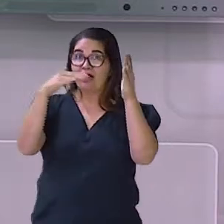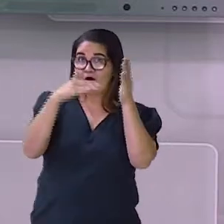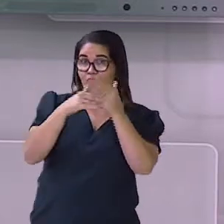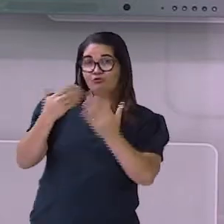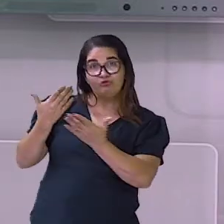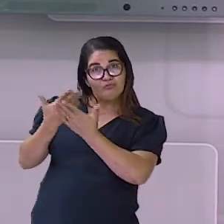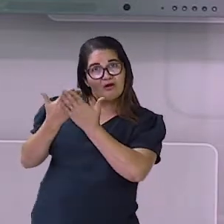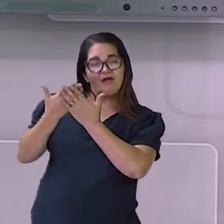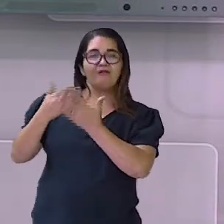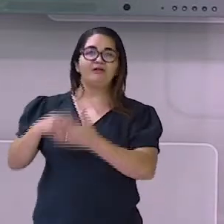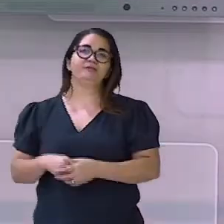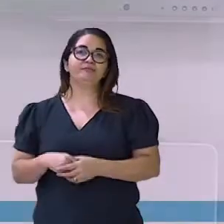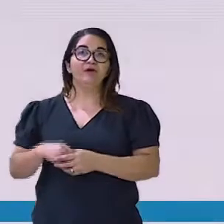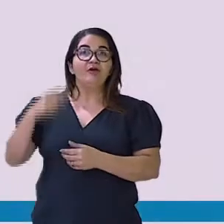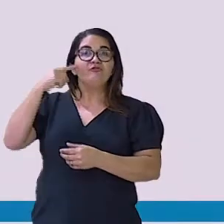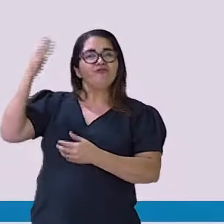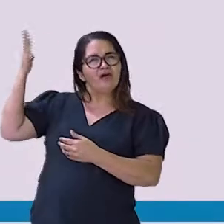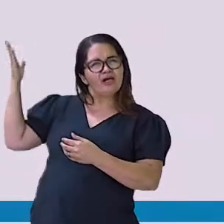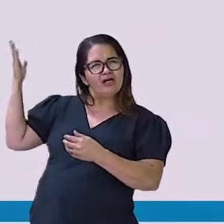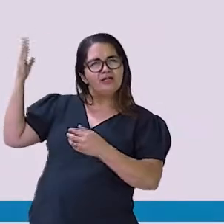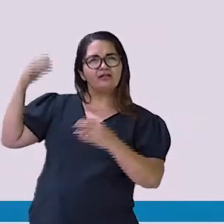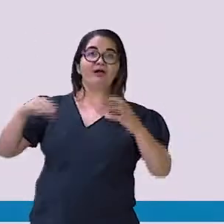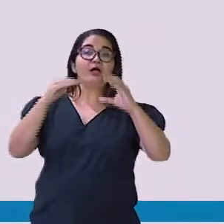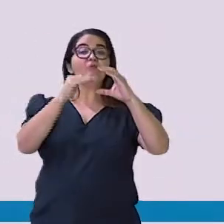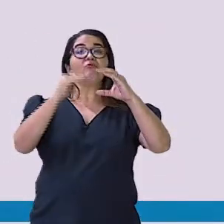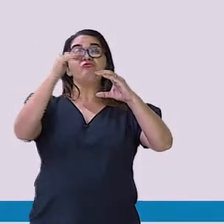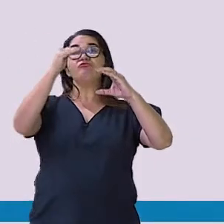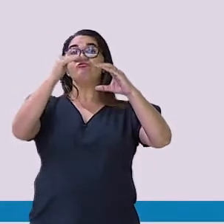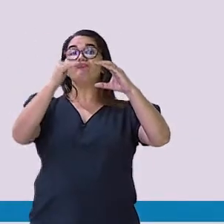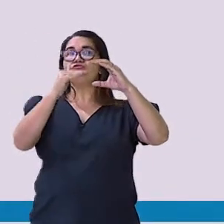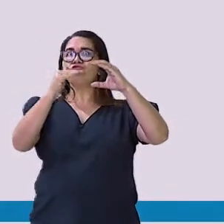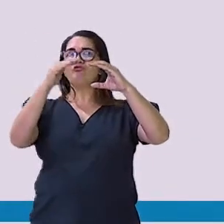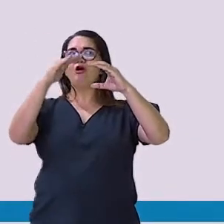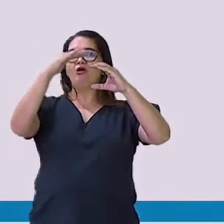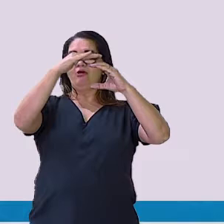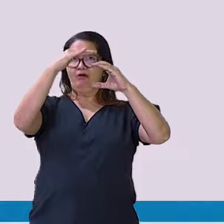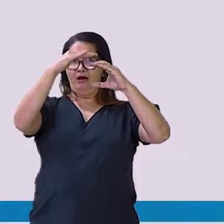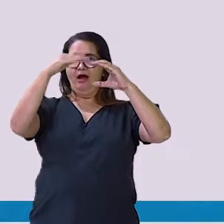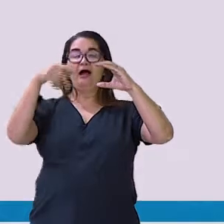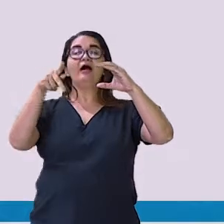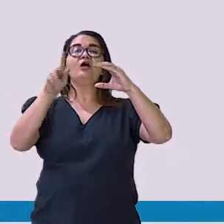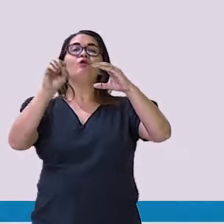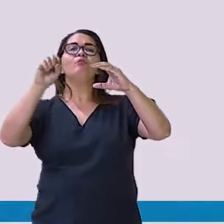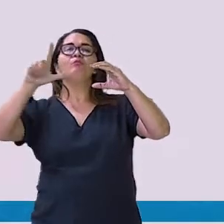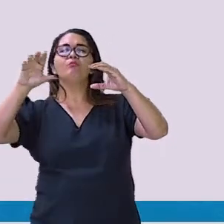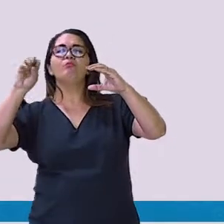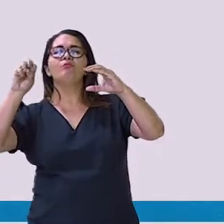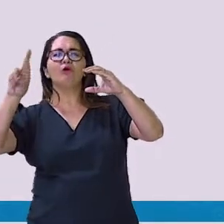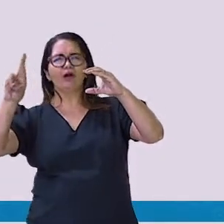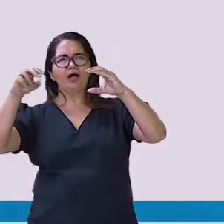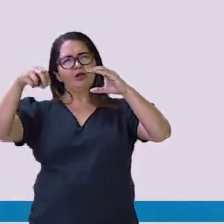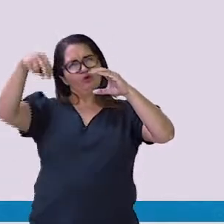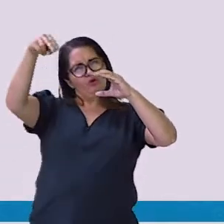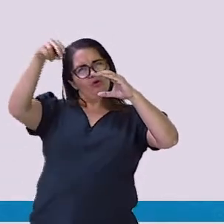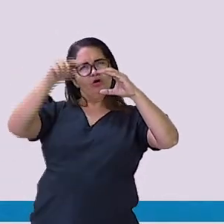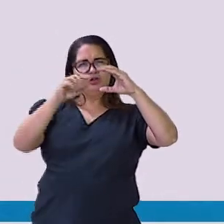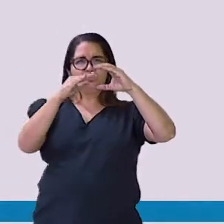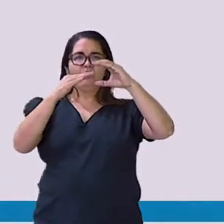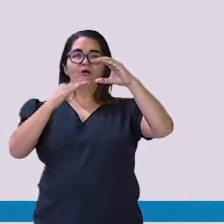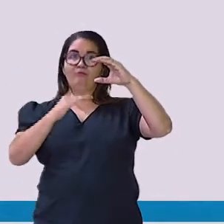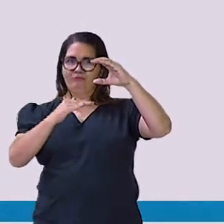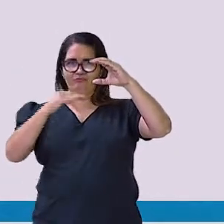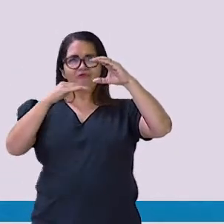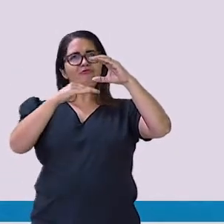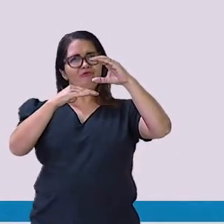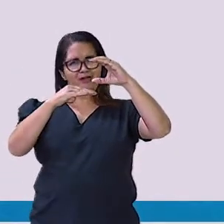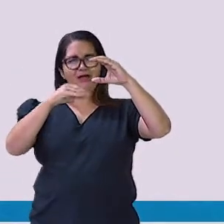temos terras na zona polar norte e também aqui iniciando, né, o clima